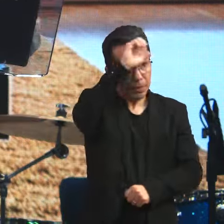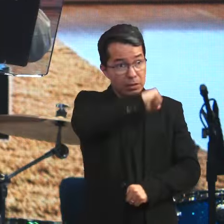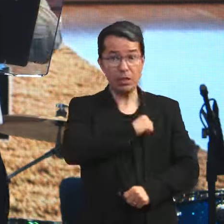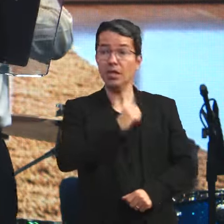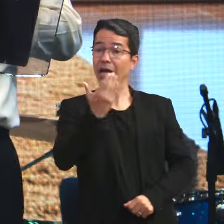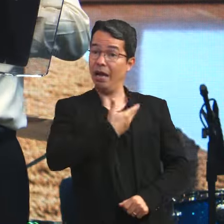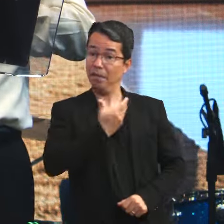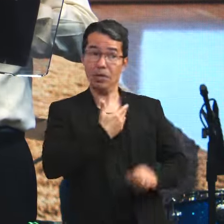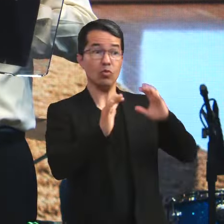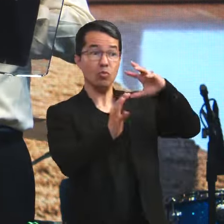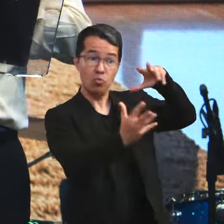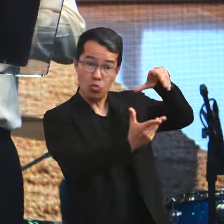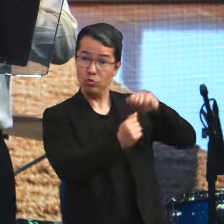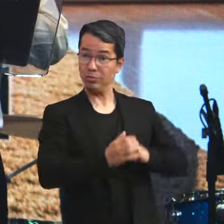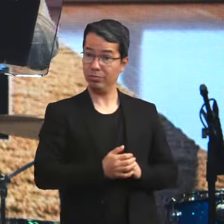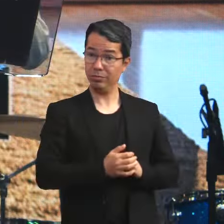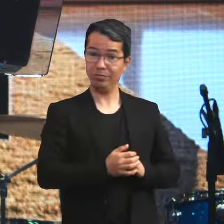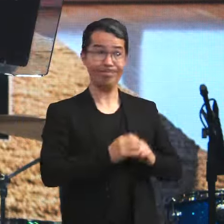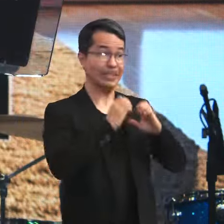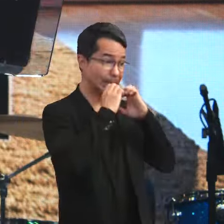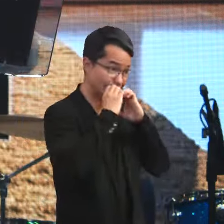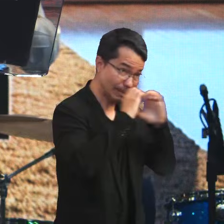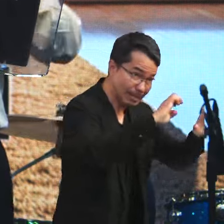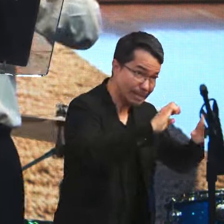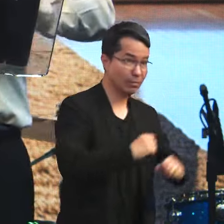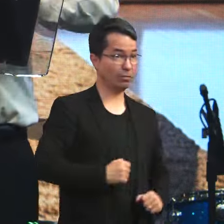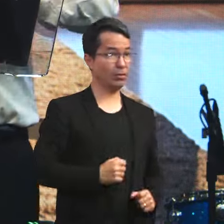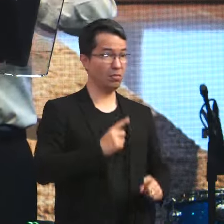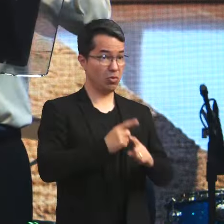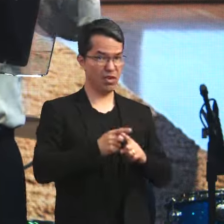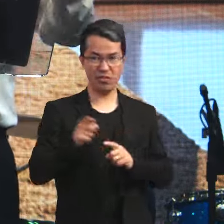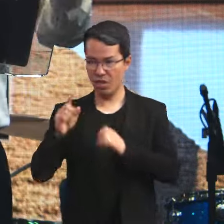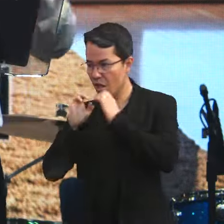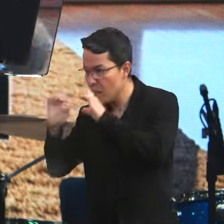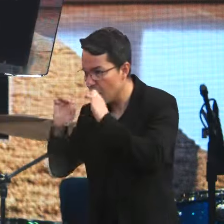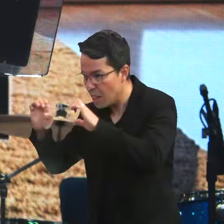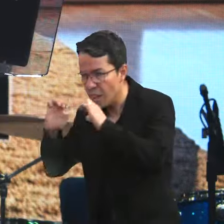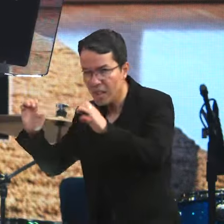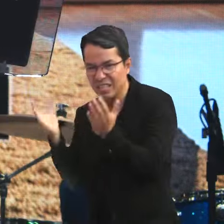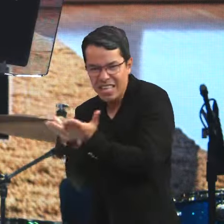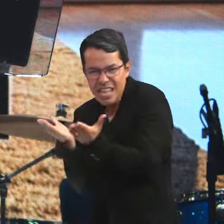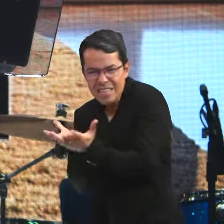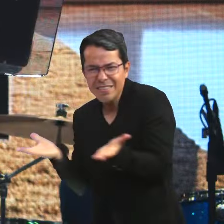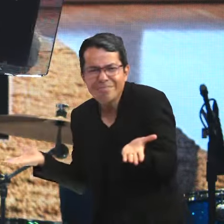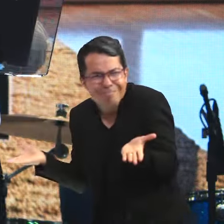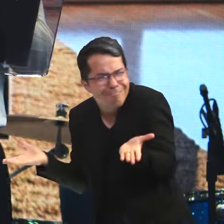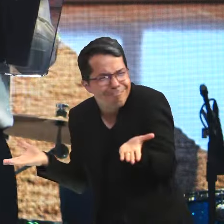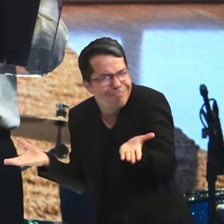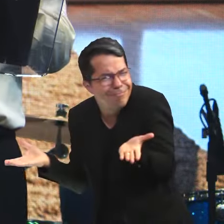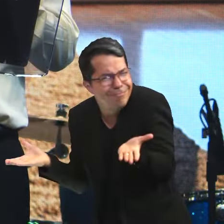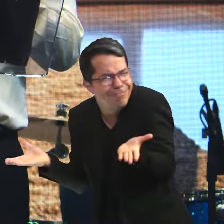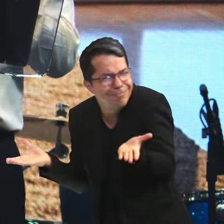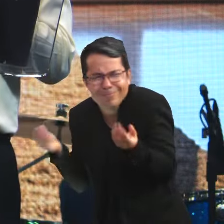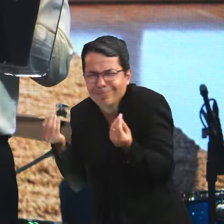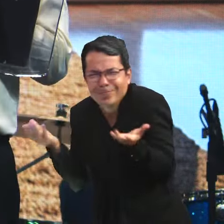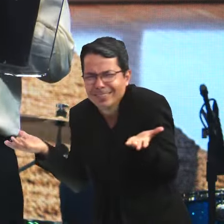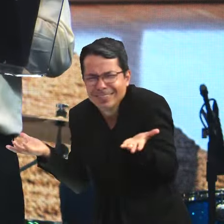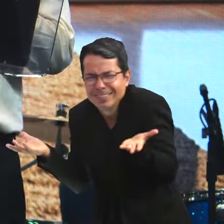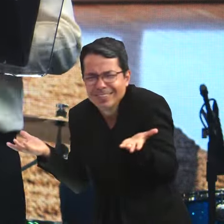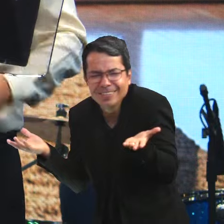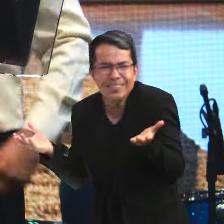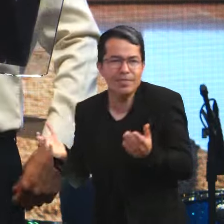de pecadores amigos dees esto significa queos ser amigos ISO significa queos ser amig deas